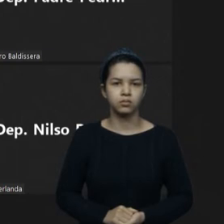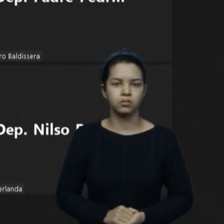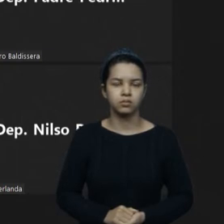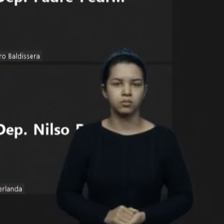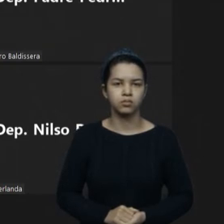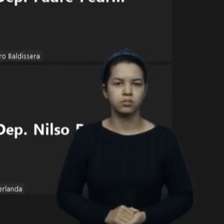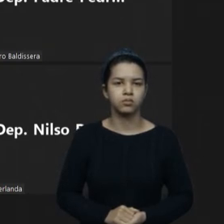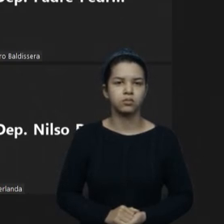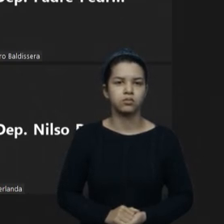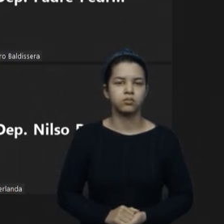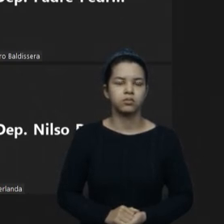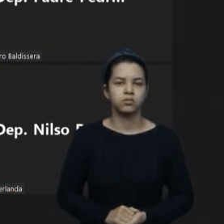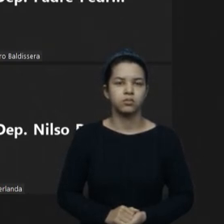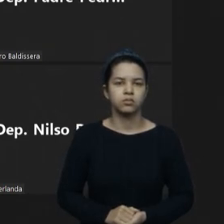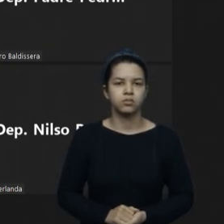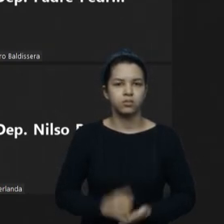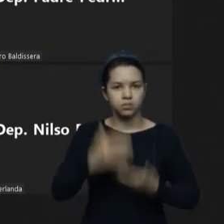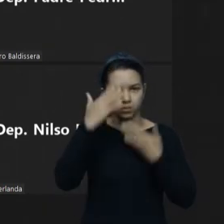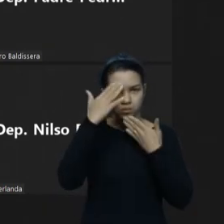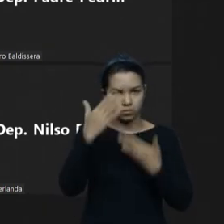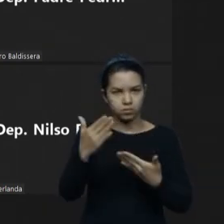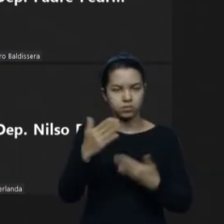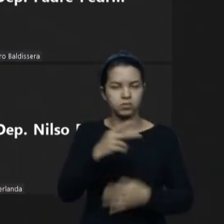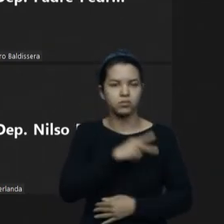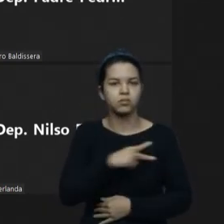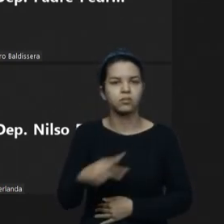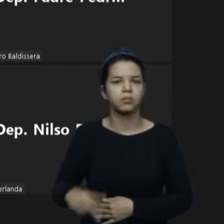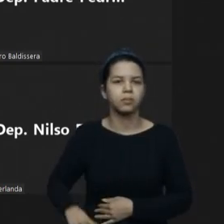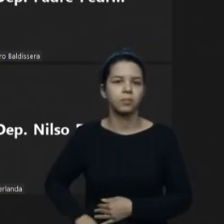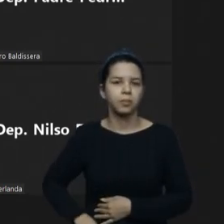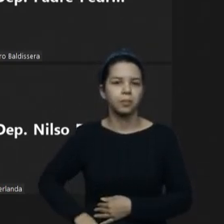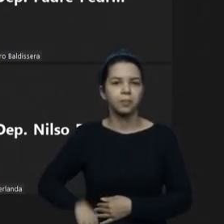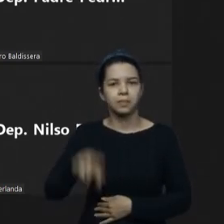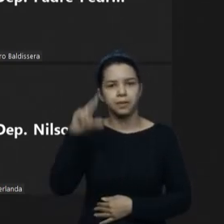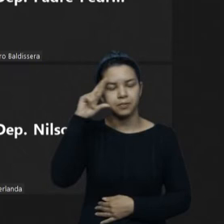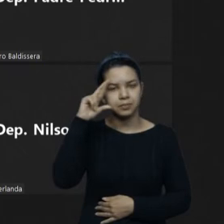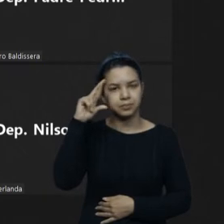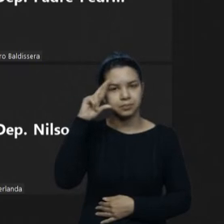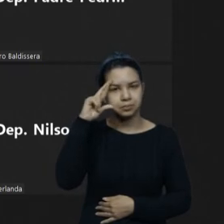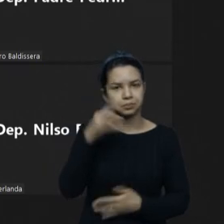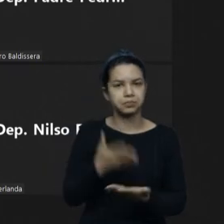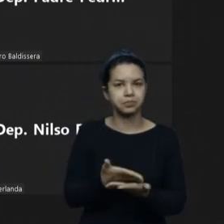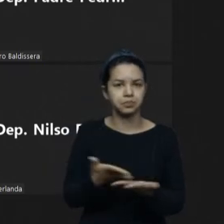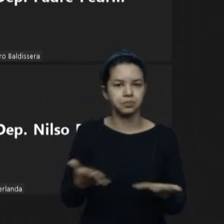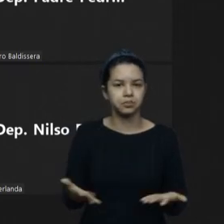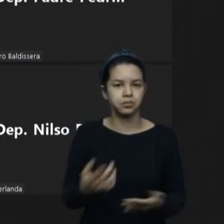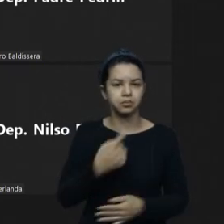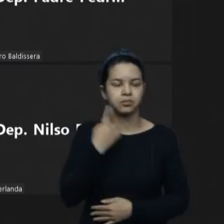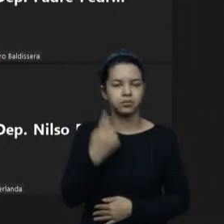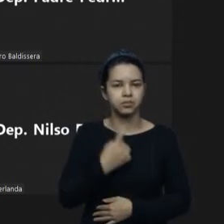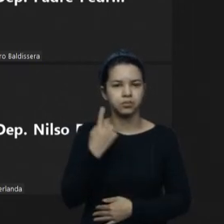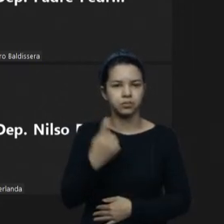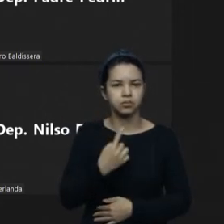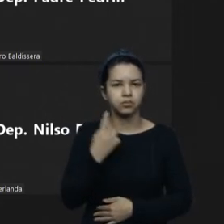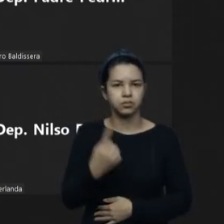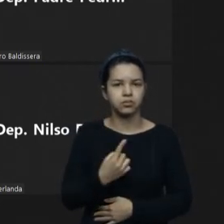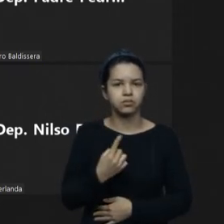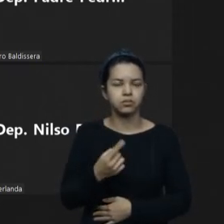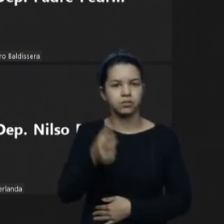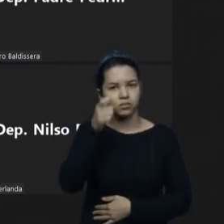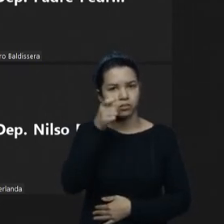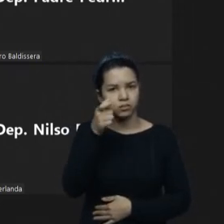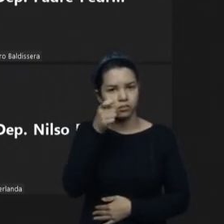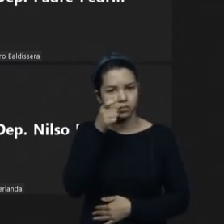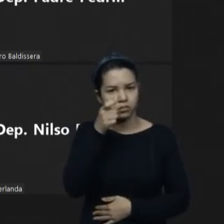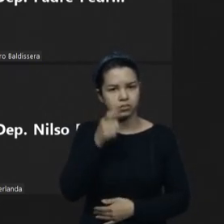Obrigado, senhor presidente Ricardo Alba, senhores deputados, deputados que nos